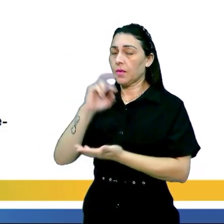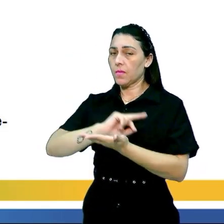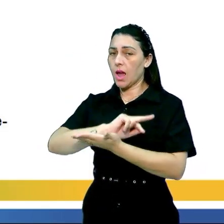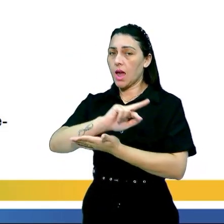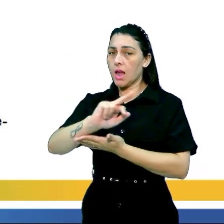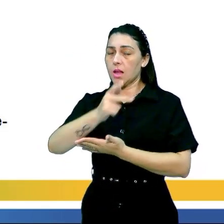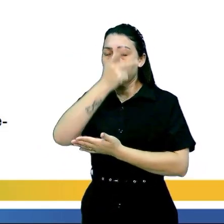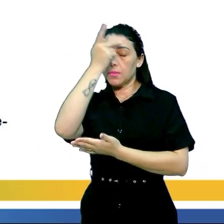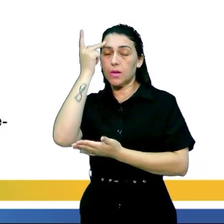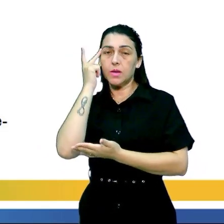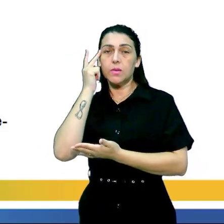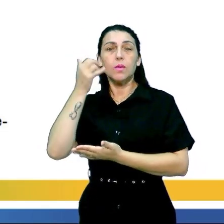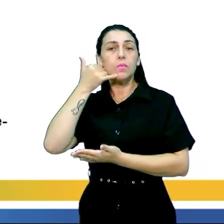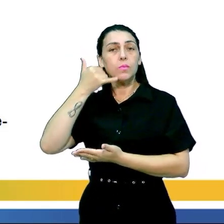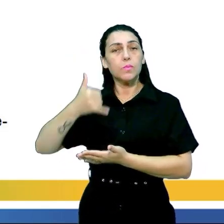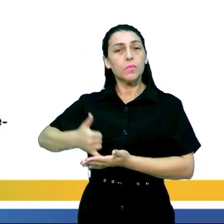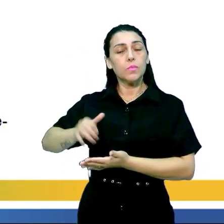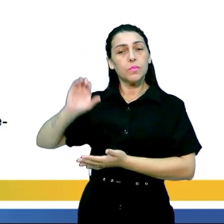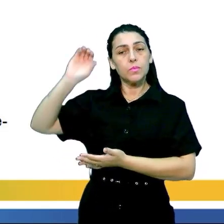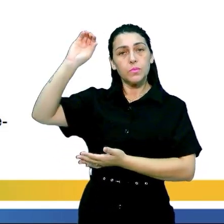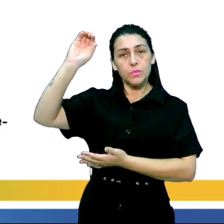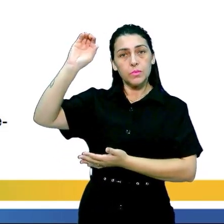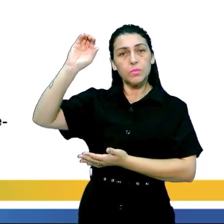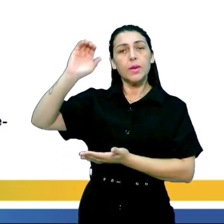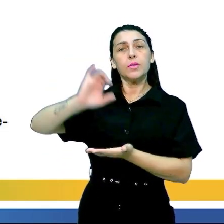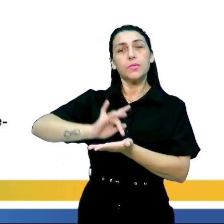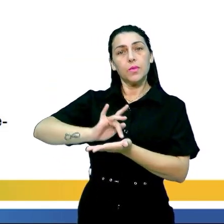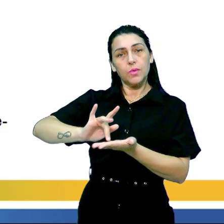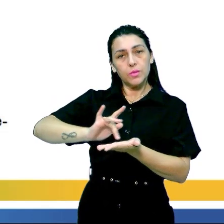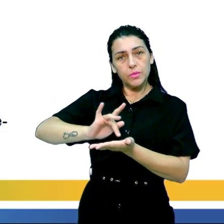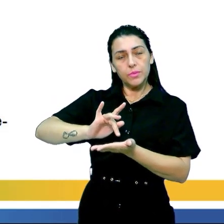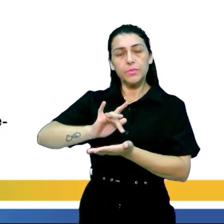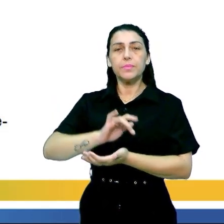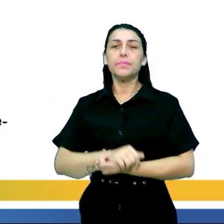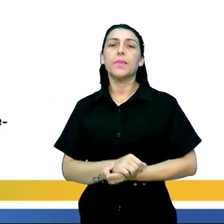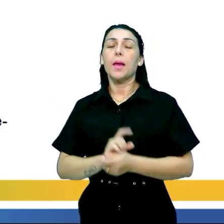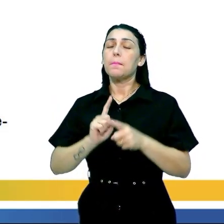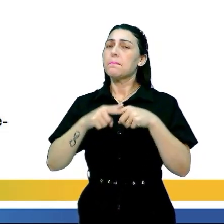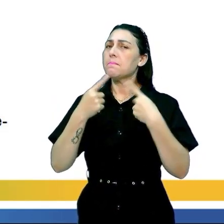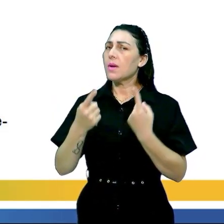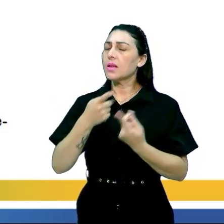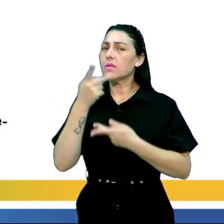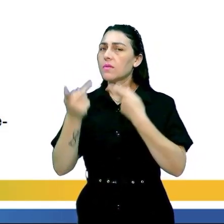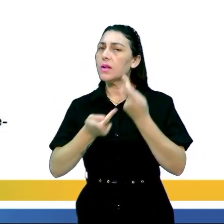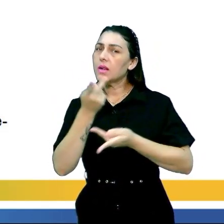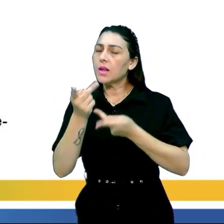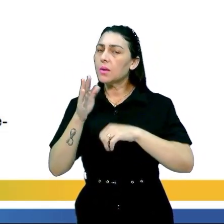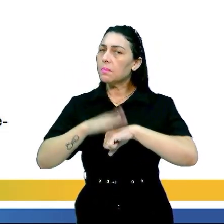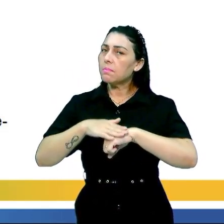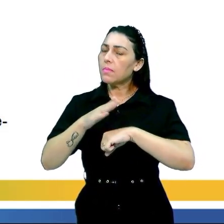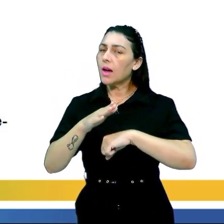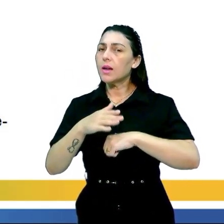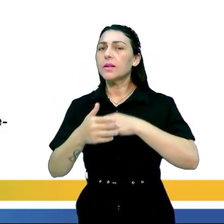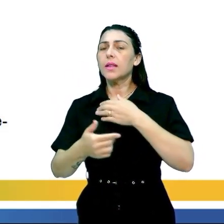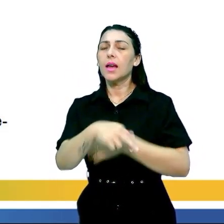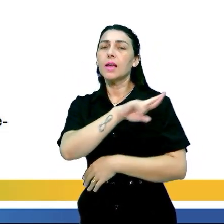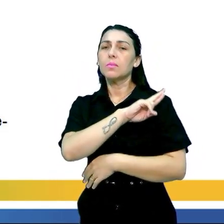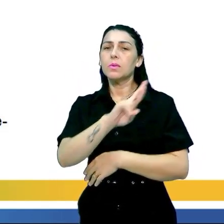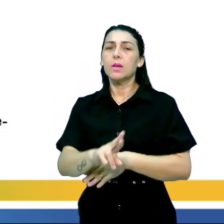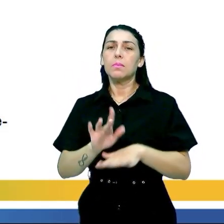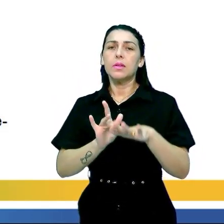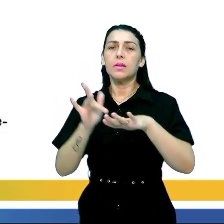várias pessoas segurando um smartphone. Bem, mas falando um pouco mais do papel das